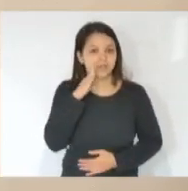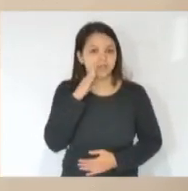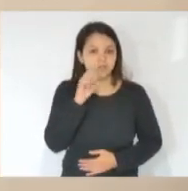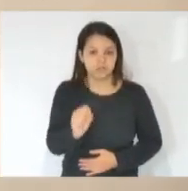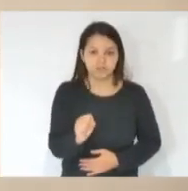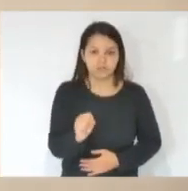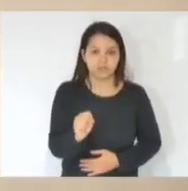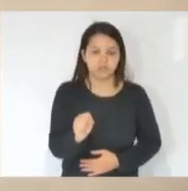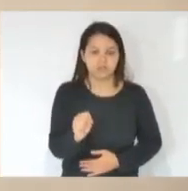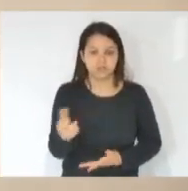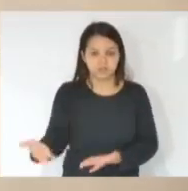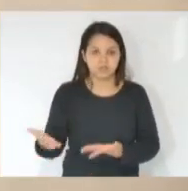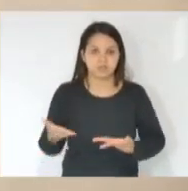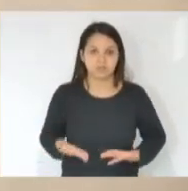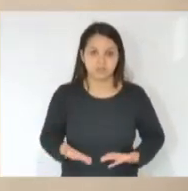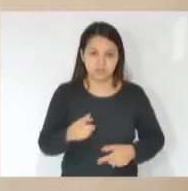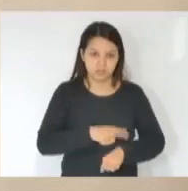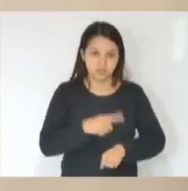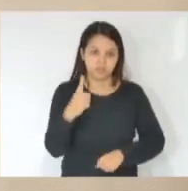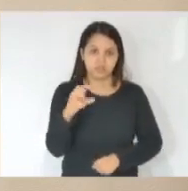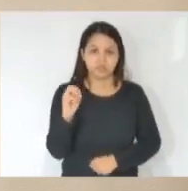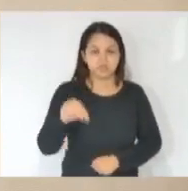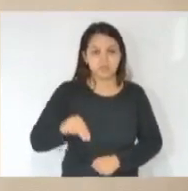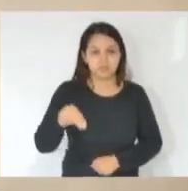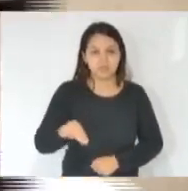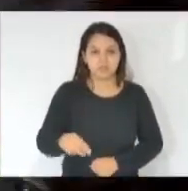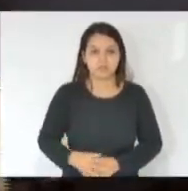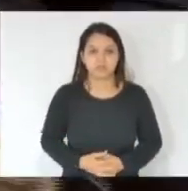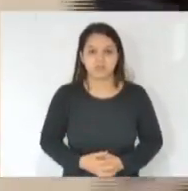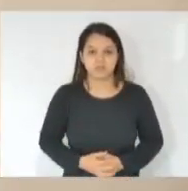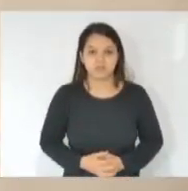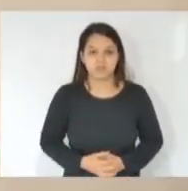por até 10 minutos.